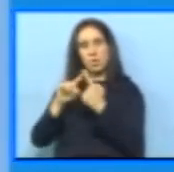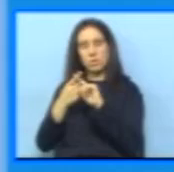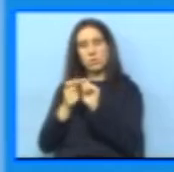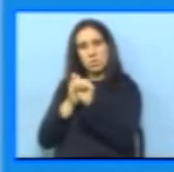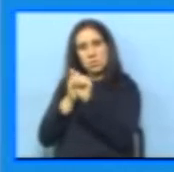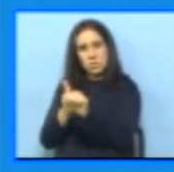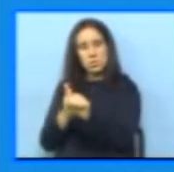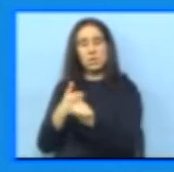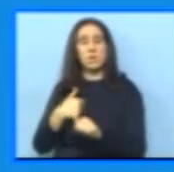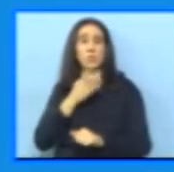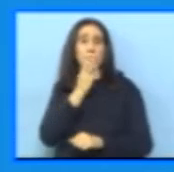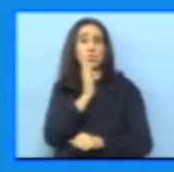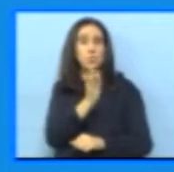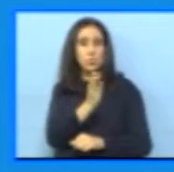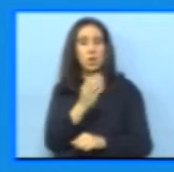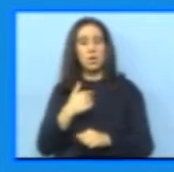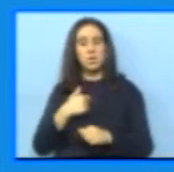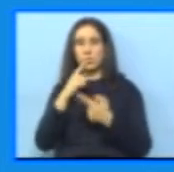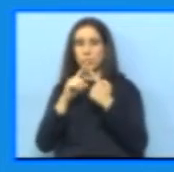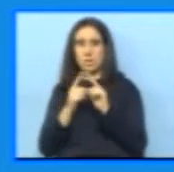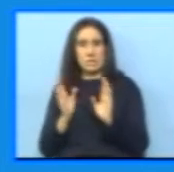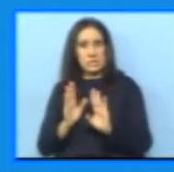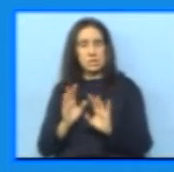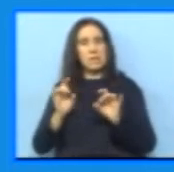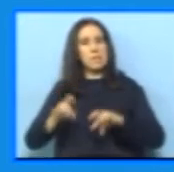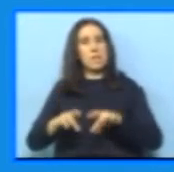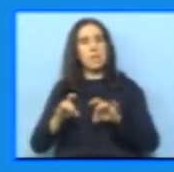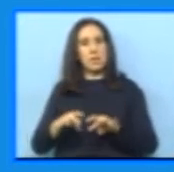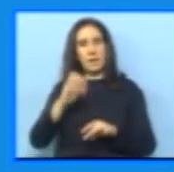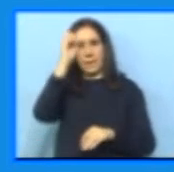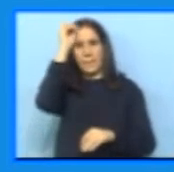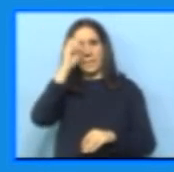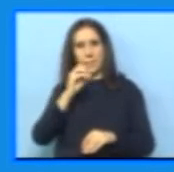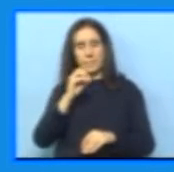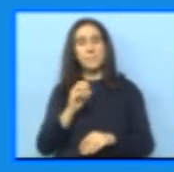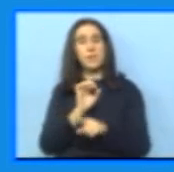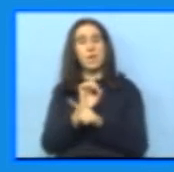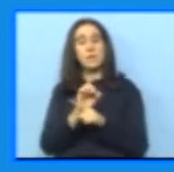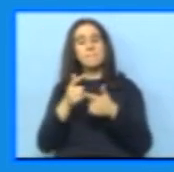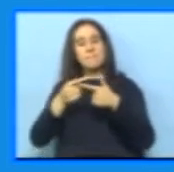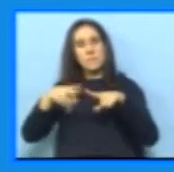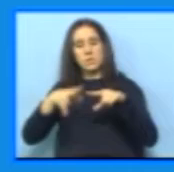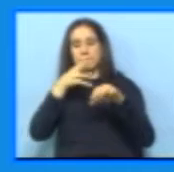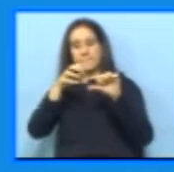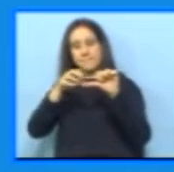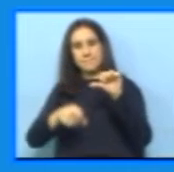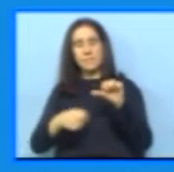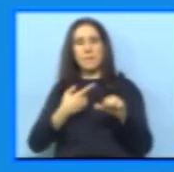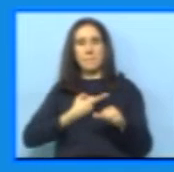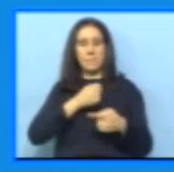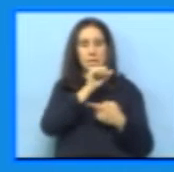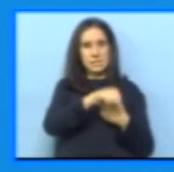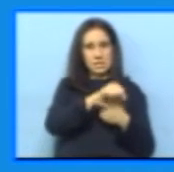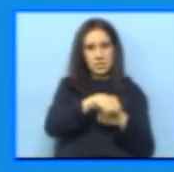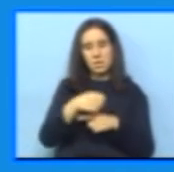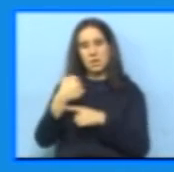Eu, porém, digo-vos que não jureis em caso algum. A vossa linguagem deve ser sim, sim, não,